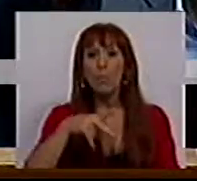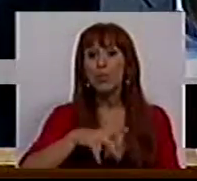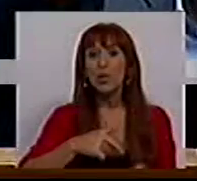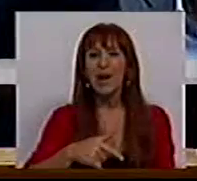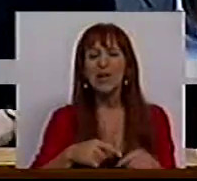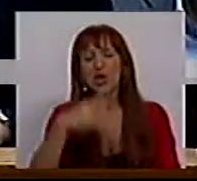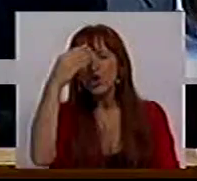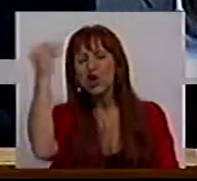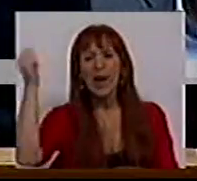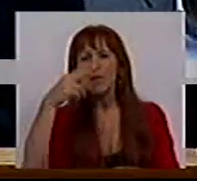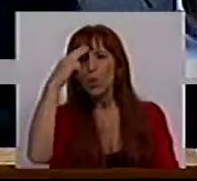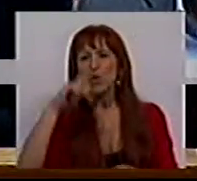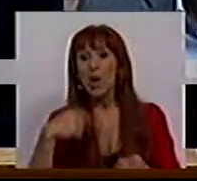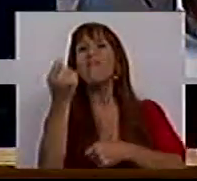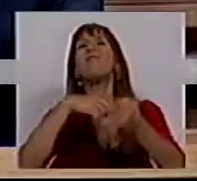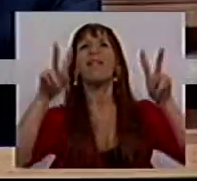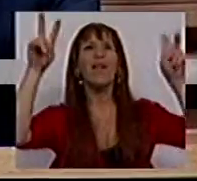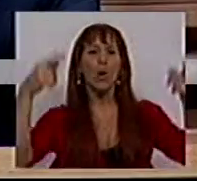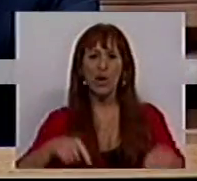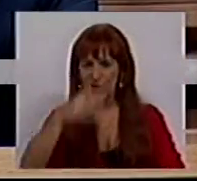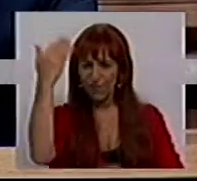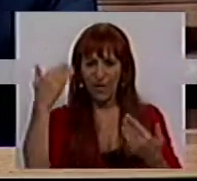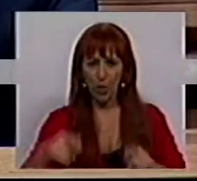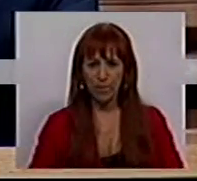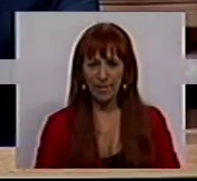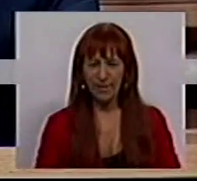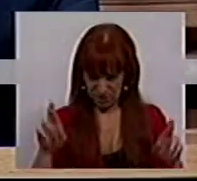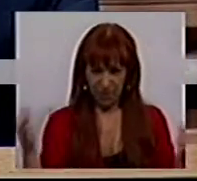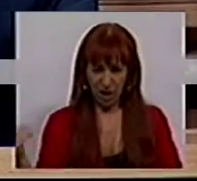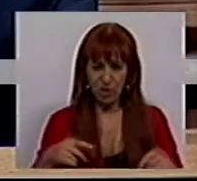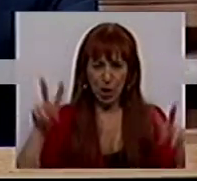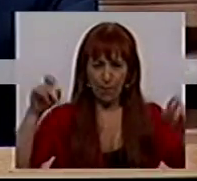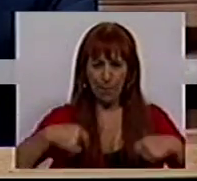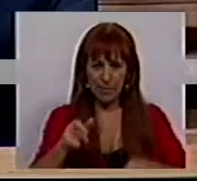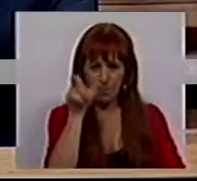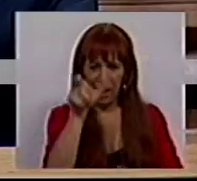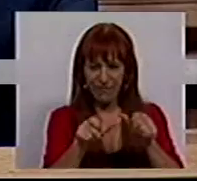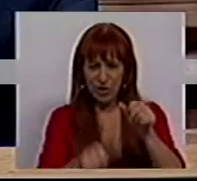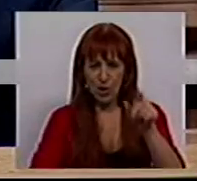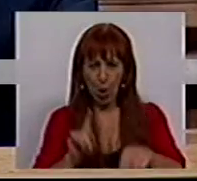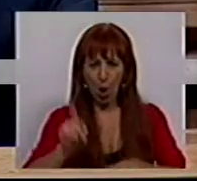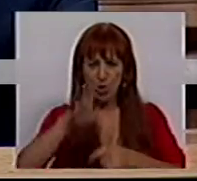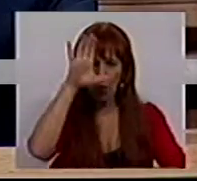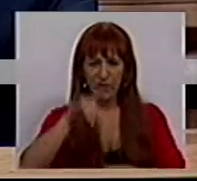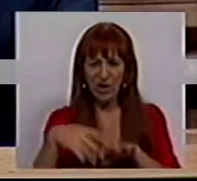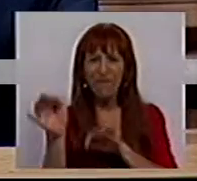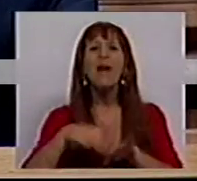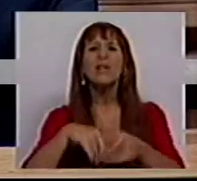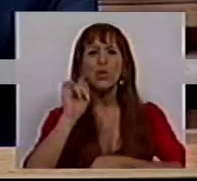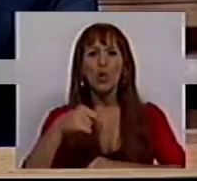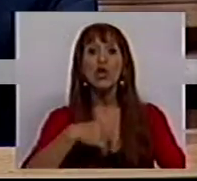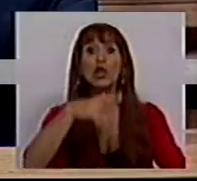esqueçam da história que lhes vendeu este verão. Eu cito as suas próprias palavras sobre o que o Governo está a